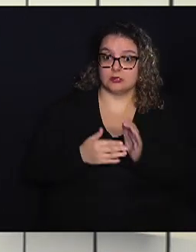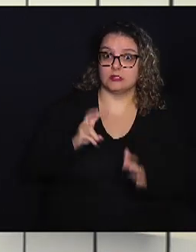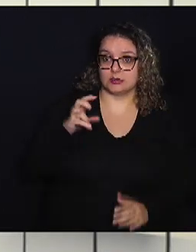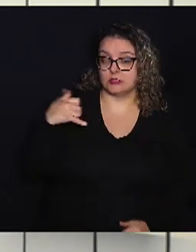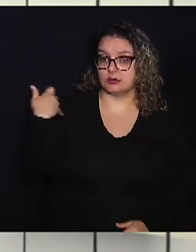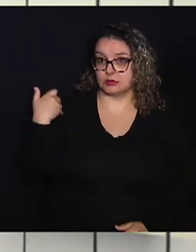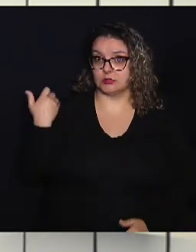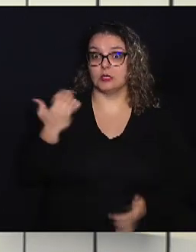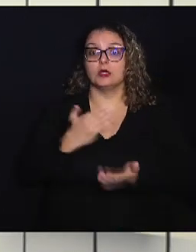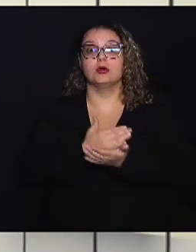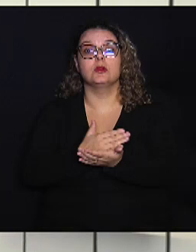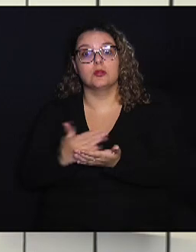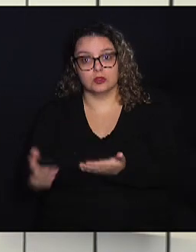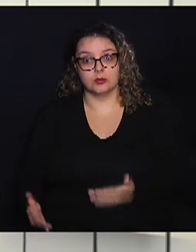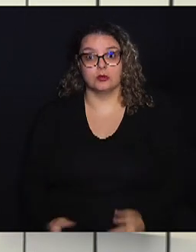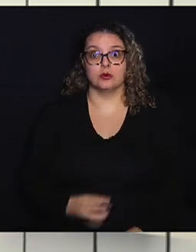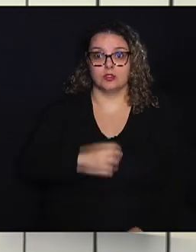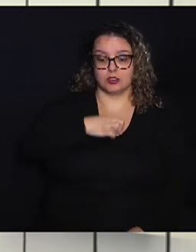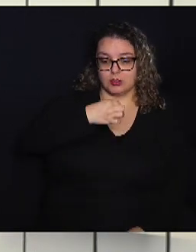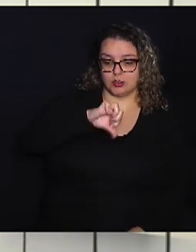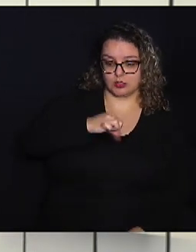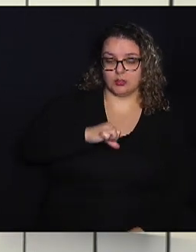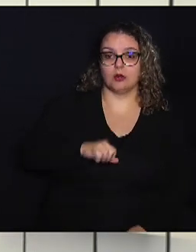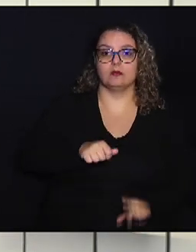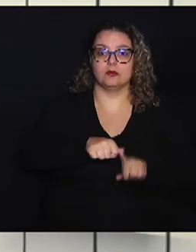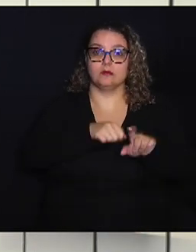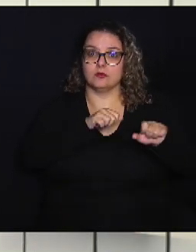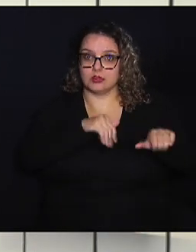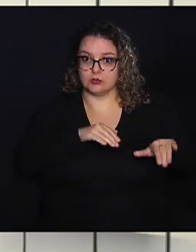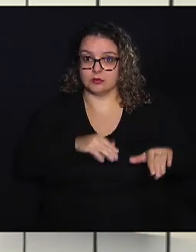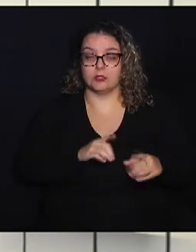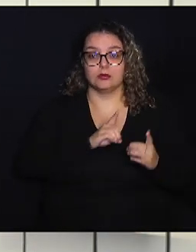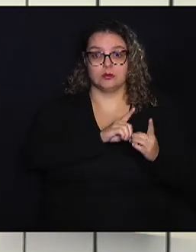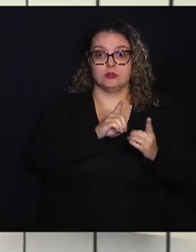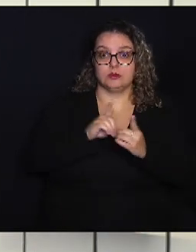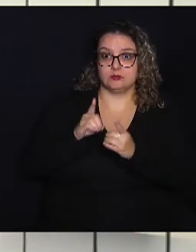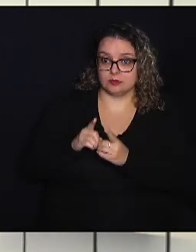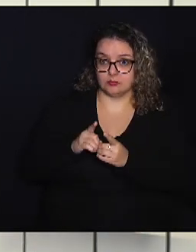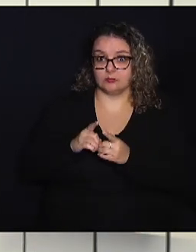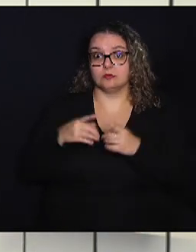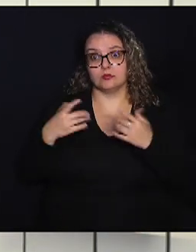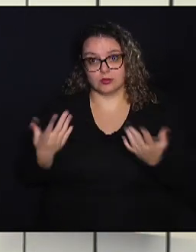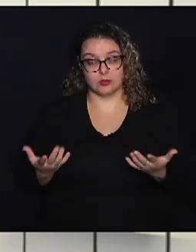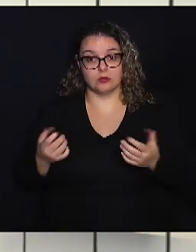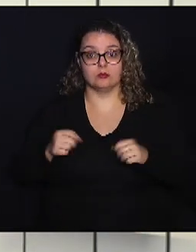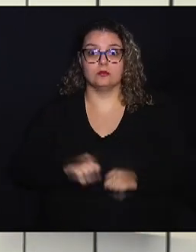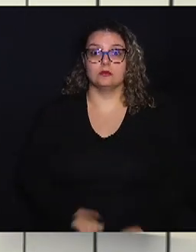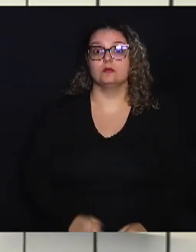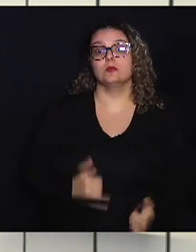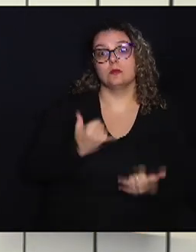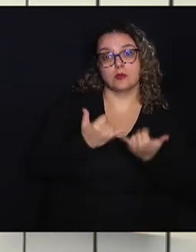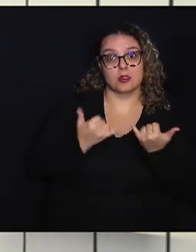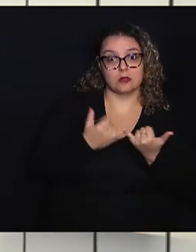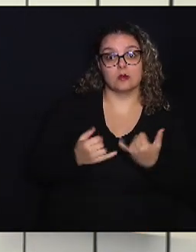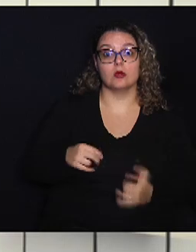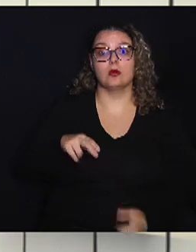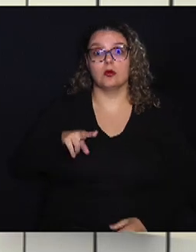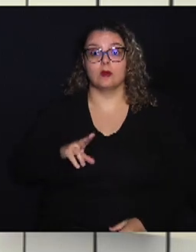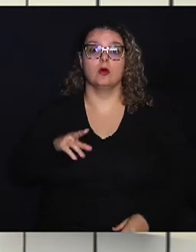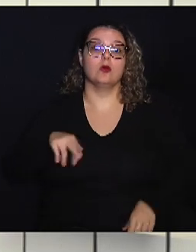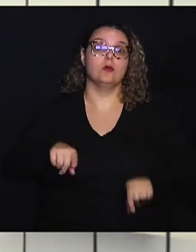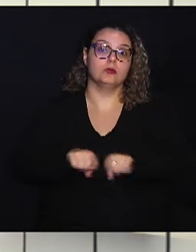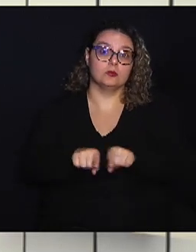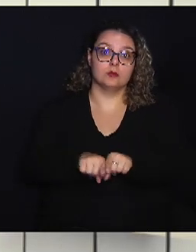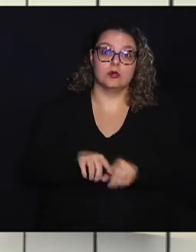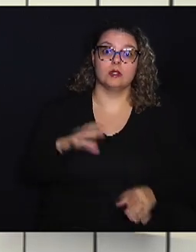e começam no dia 9 de setembro. O atendimento vai ser tanto no período parcial quanto no integral.